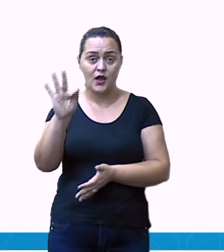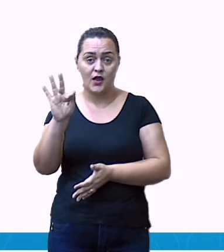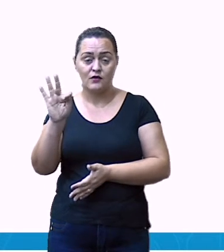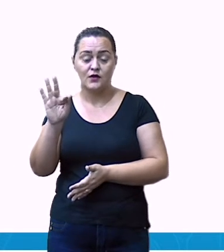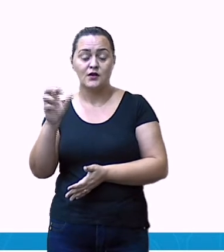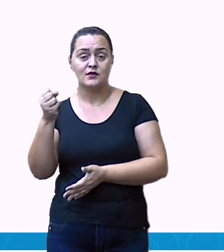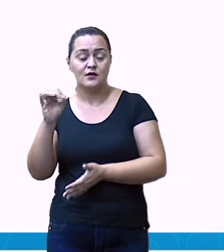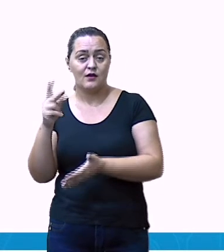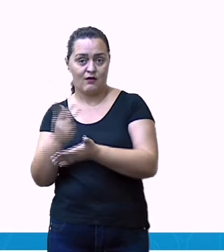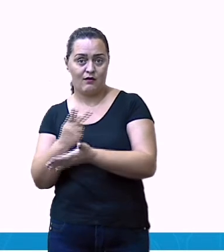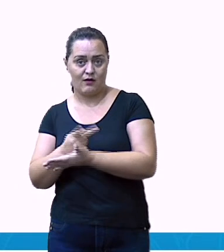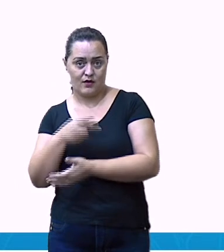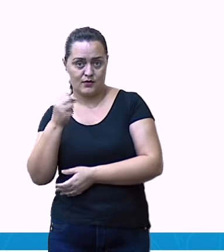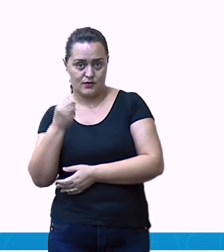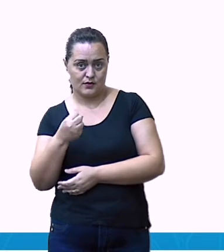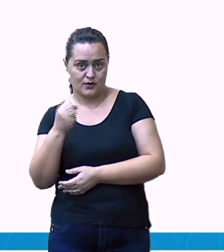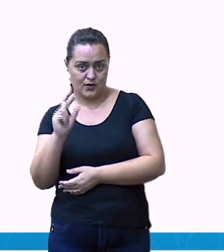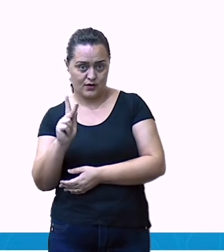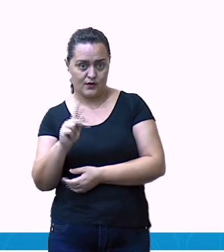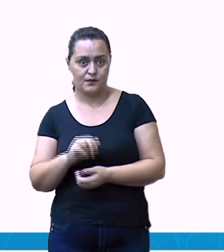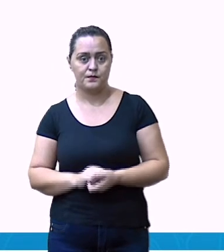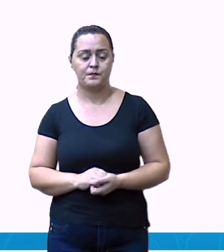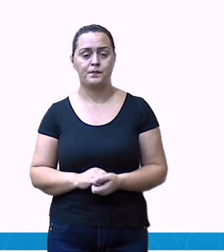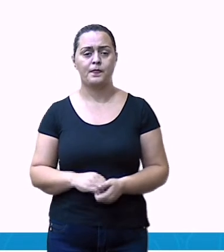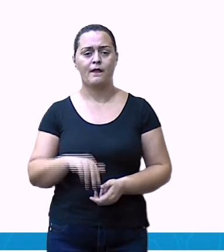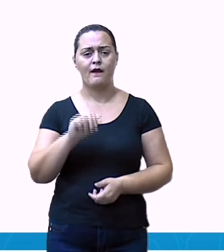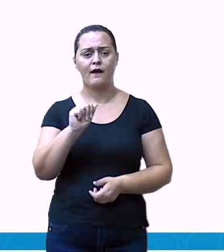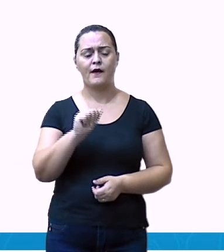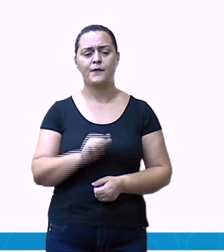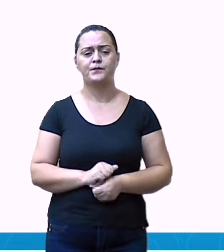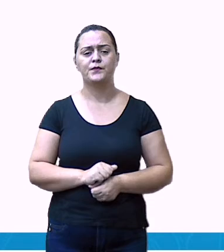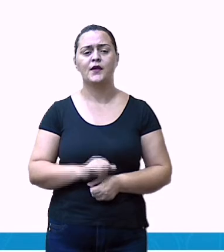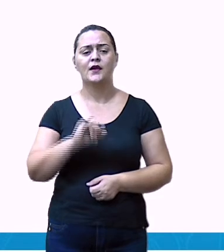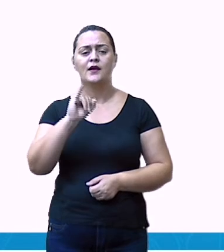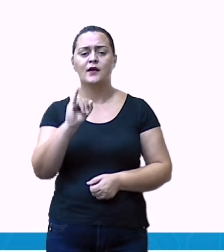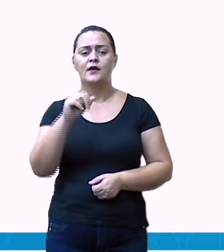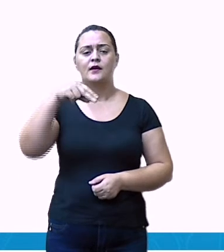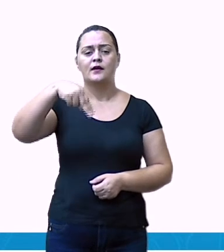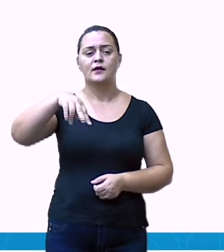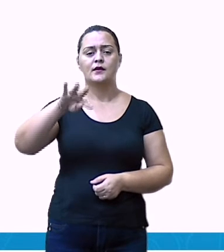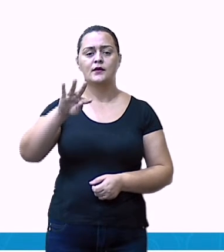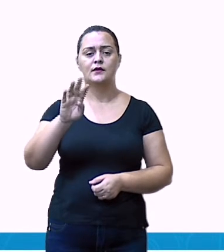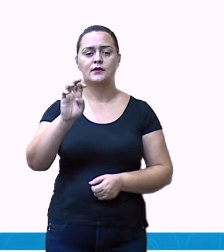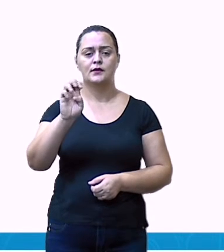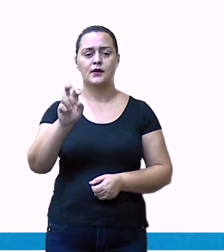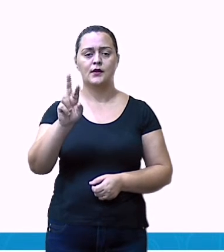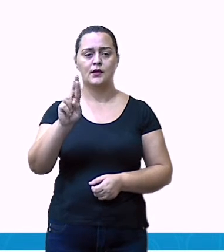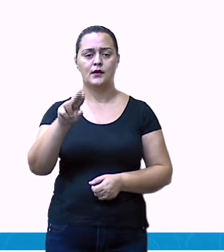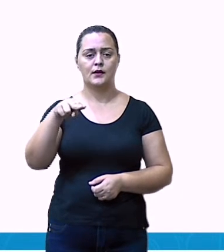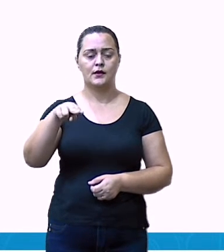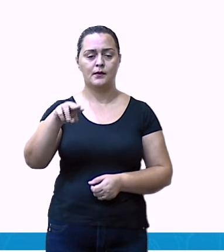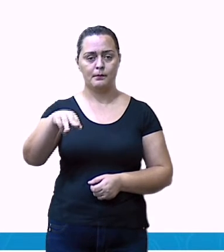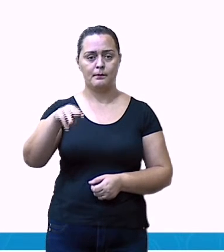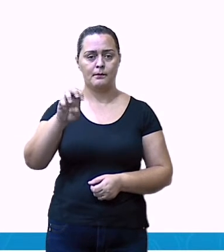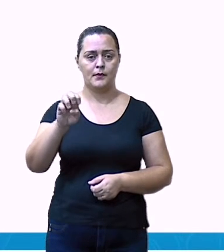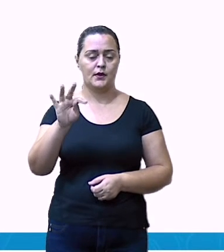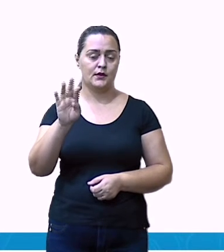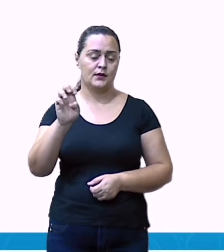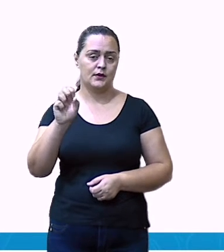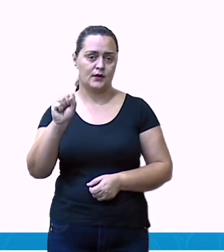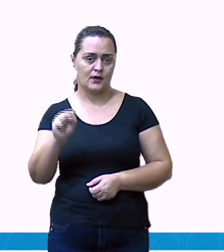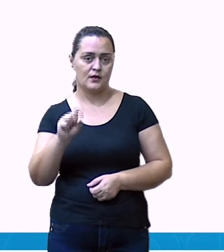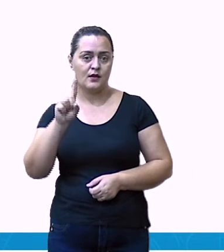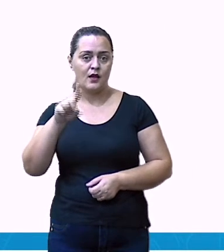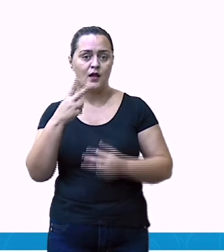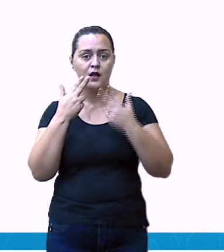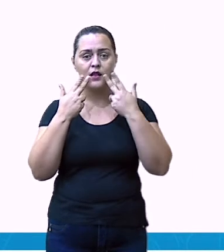A internetês é a linguagem usada nas redes sociais com o uso de abreviaturas e ícones para expressar